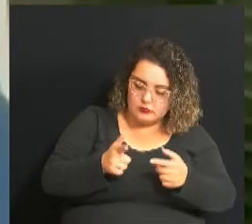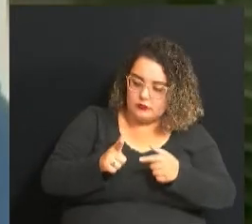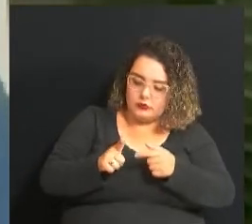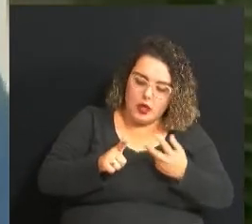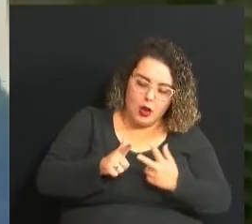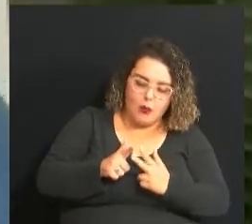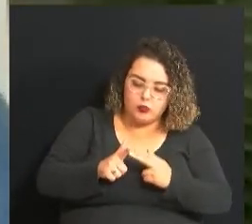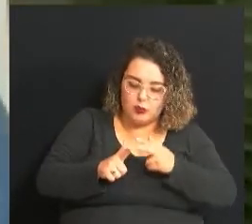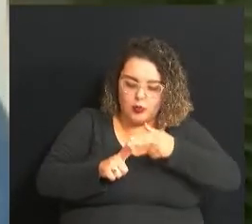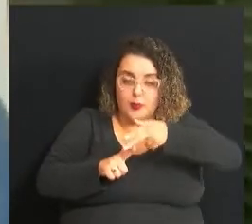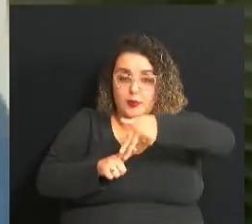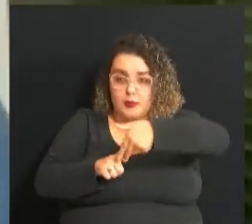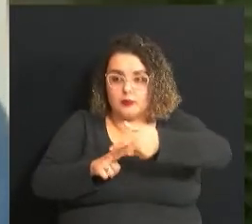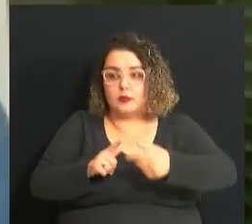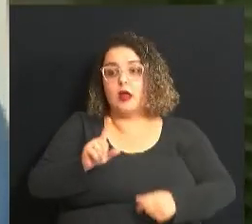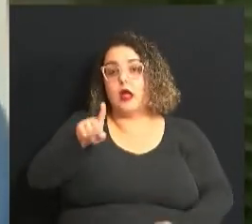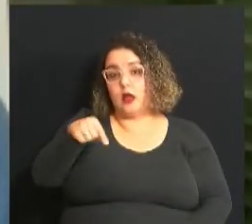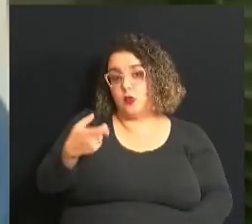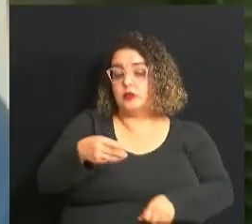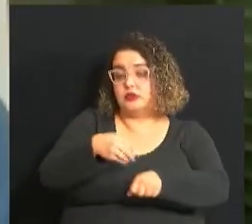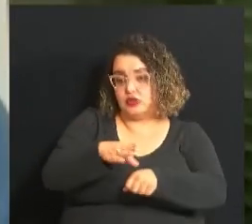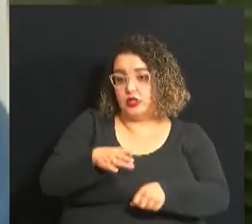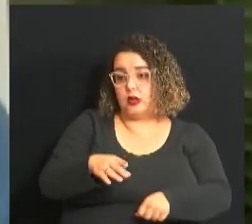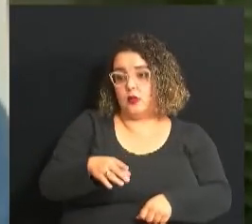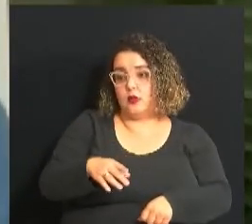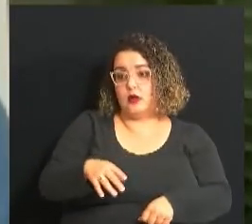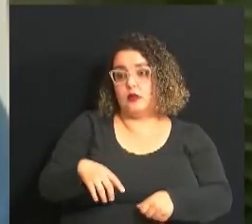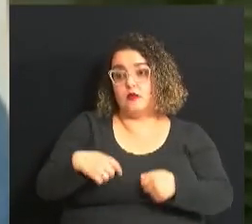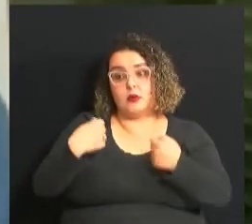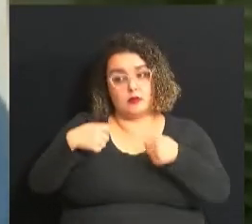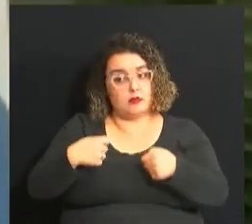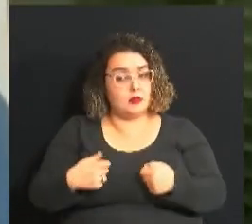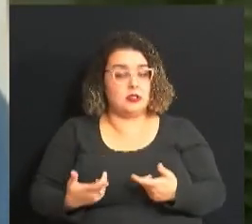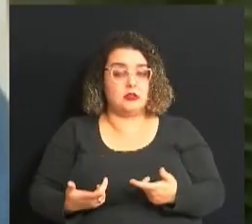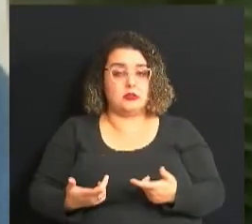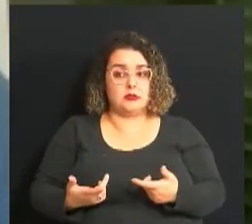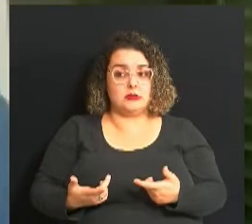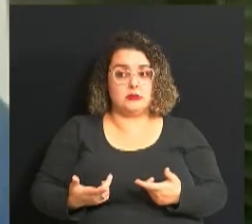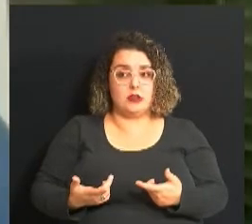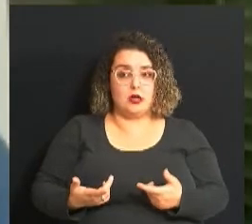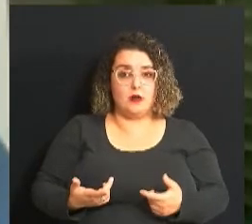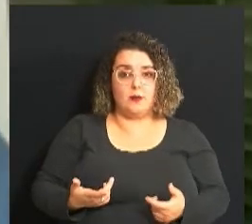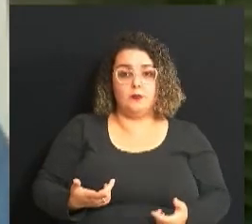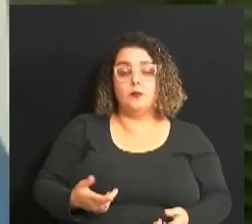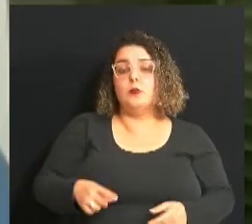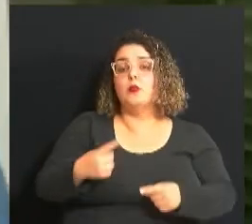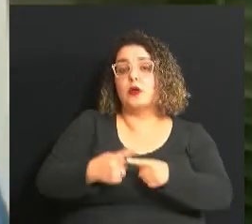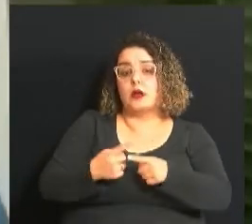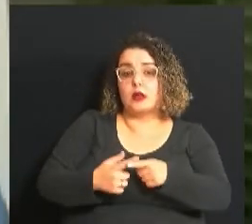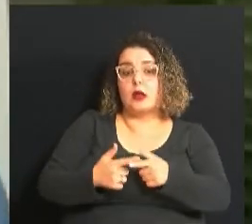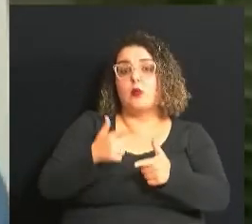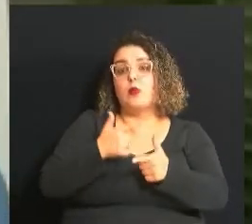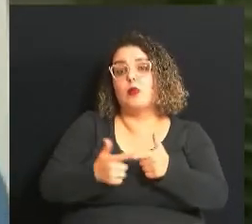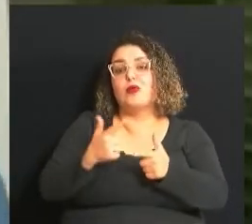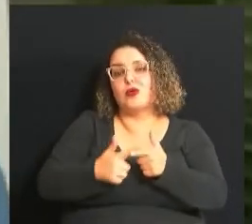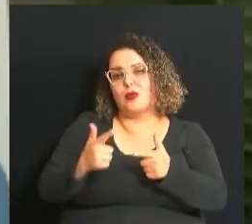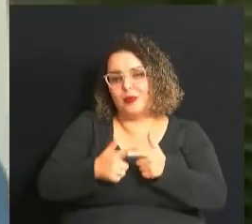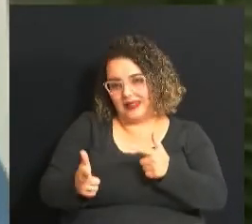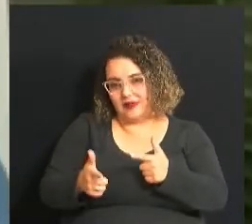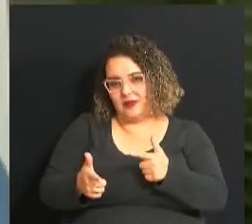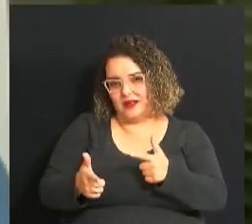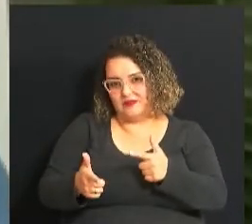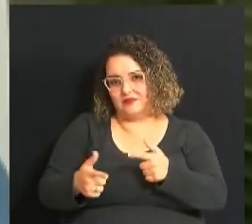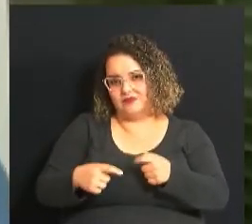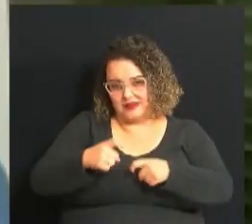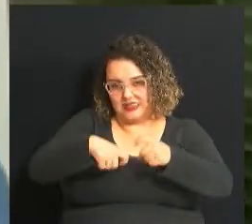de fimose. A outra é que ele vai ter problemas para ter relação sexual. Quando ele tiver a penetração do pênis,